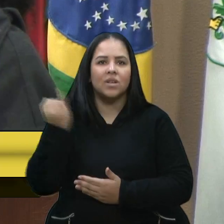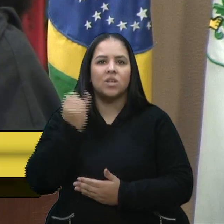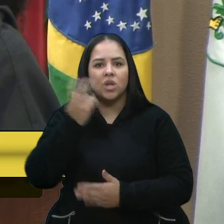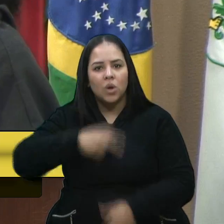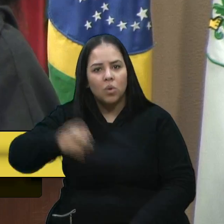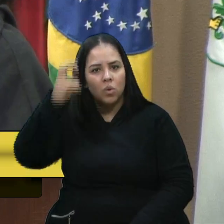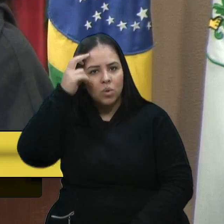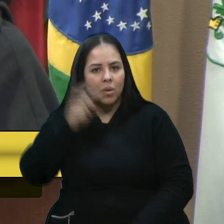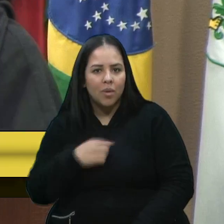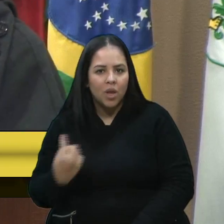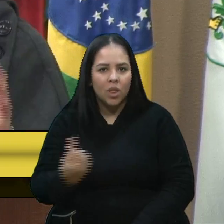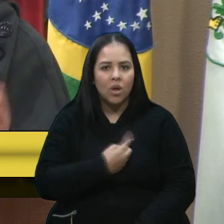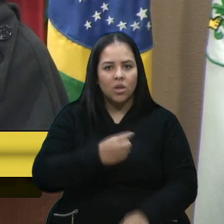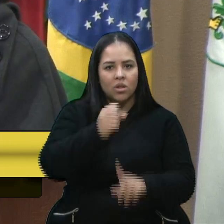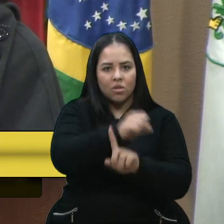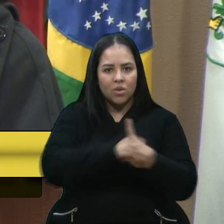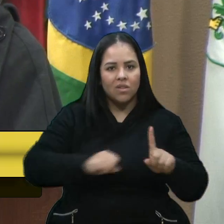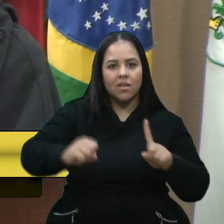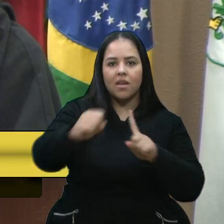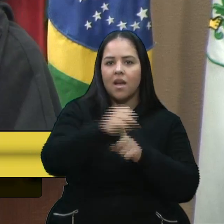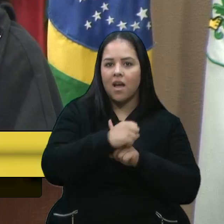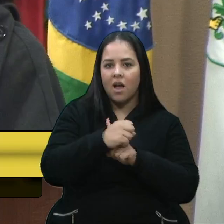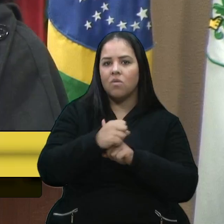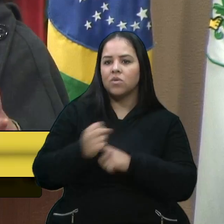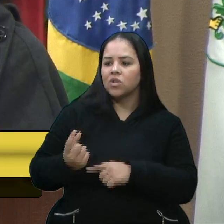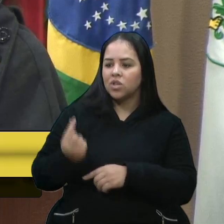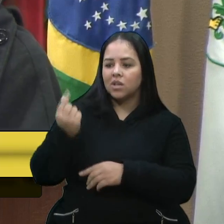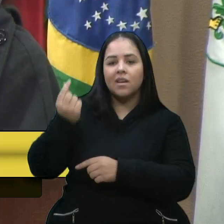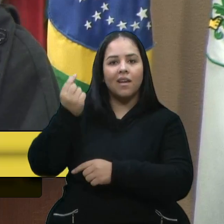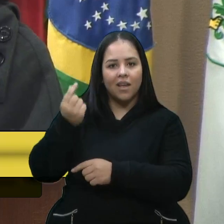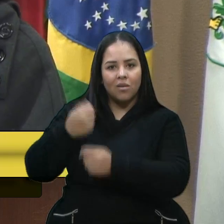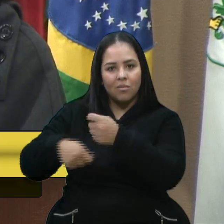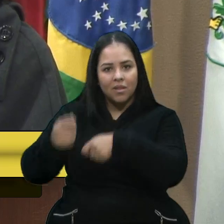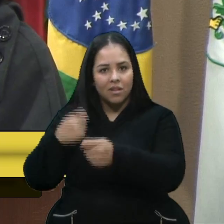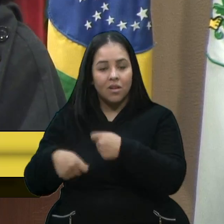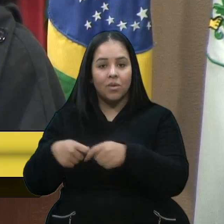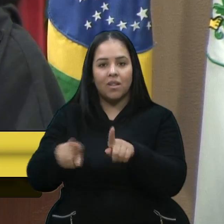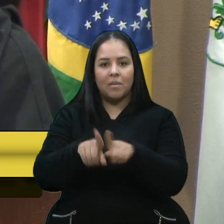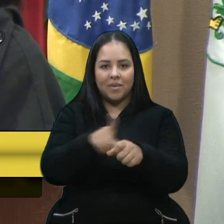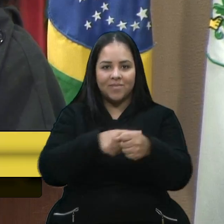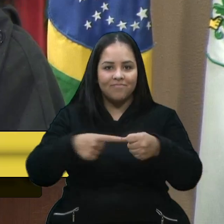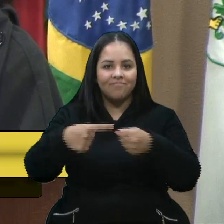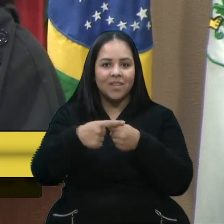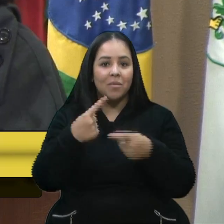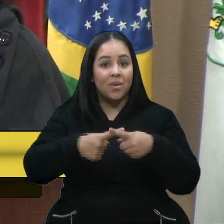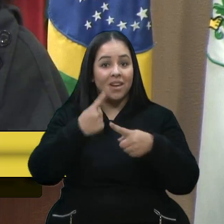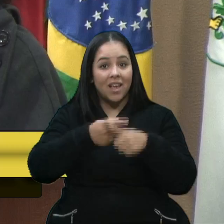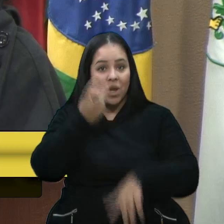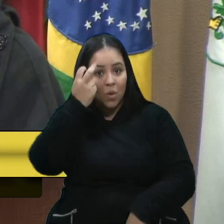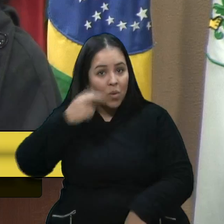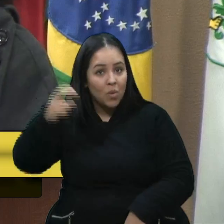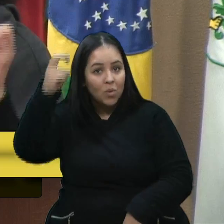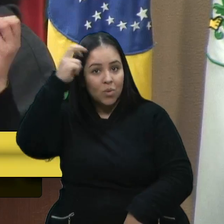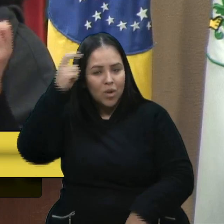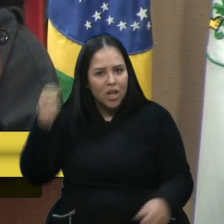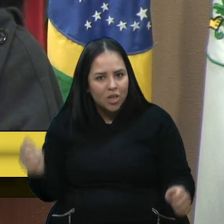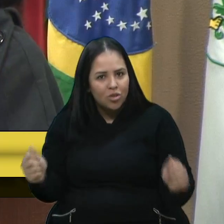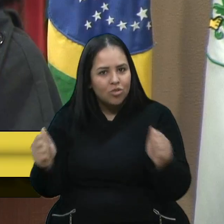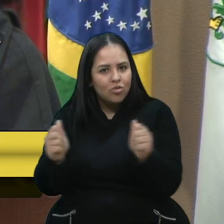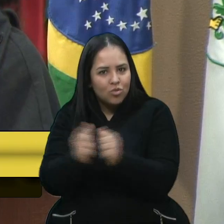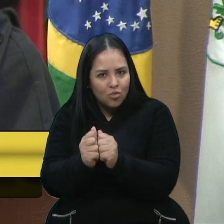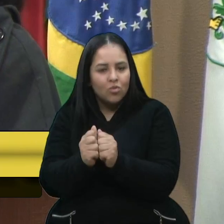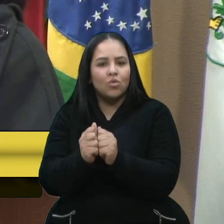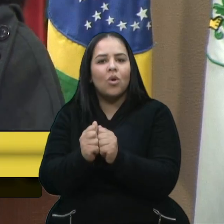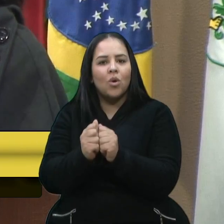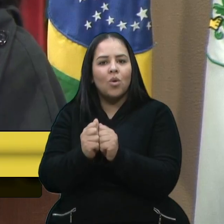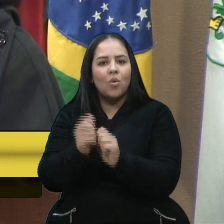nosso social, para a nossa economia e para a nossa cidade. É através da cultura e de mãos dadas com esses